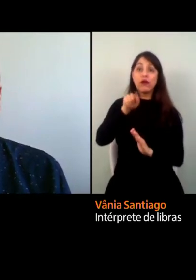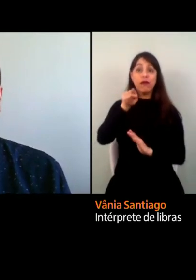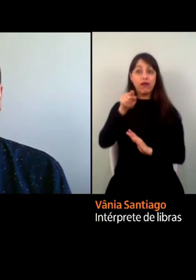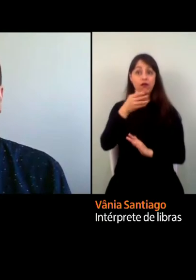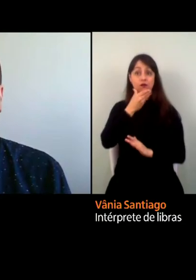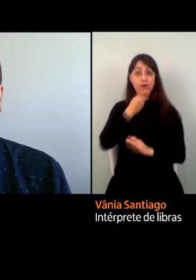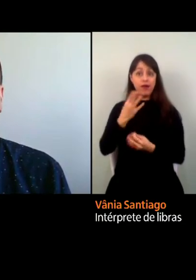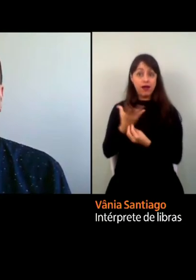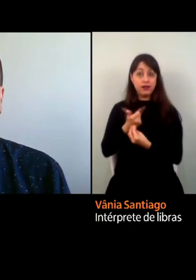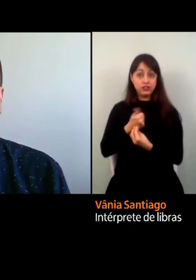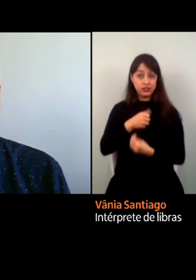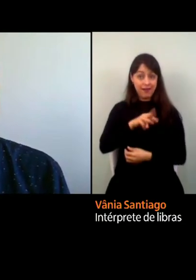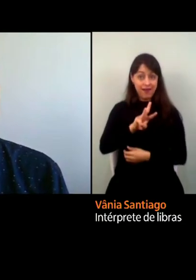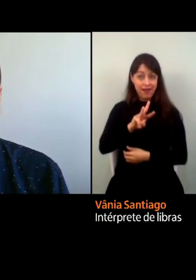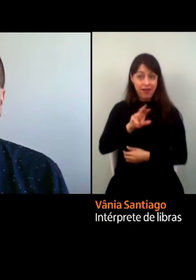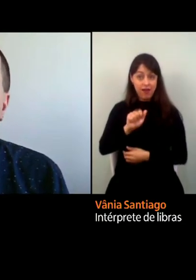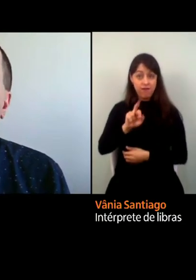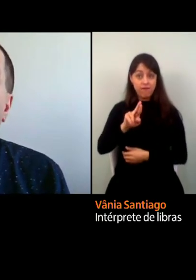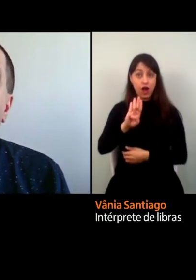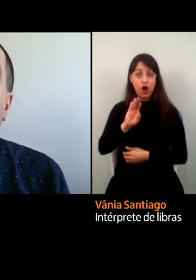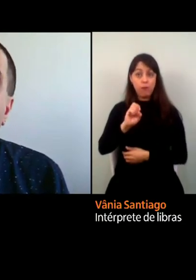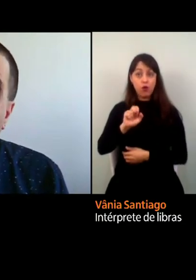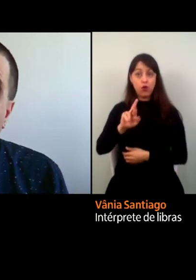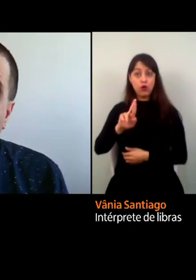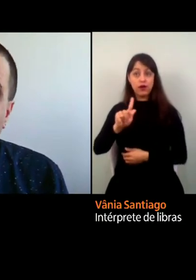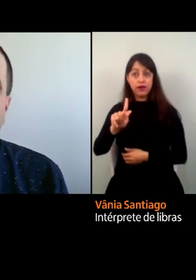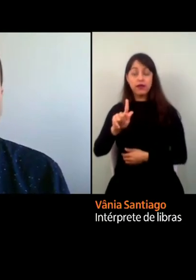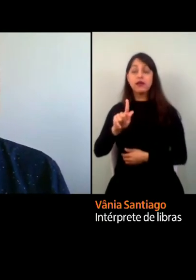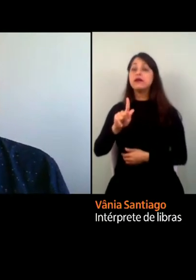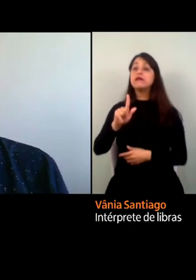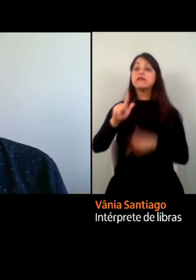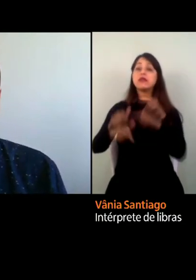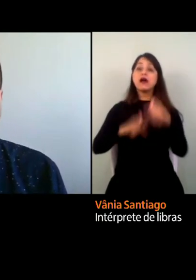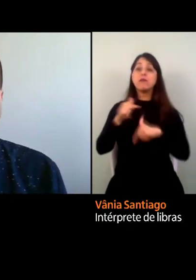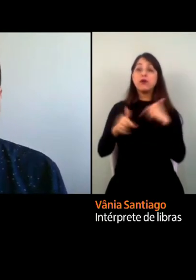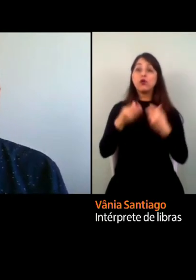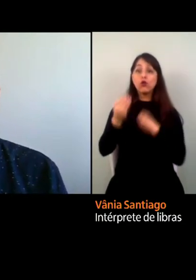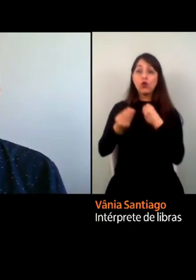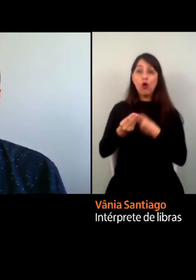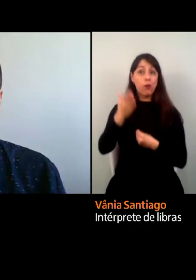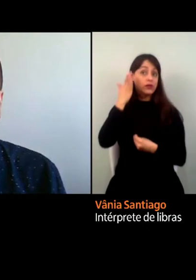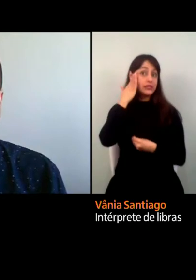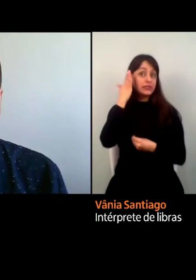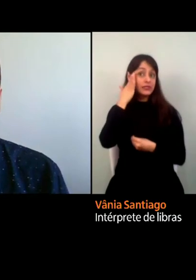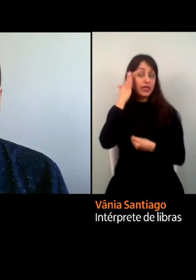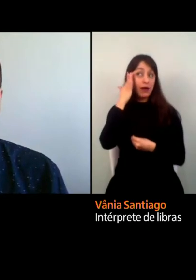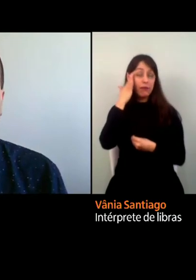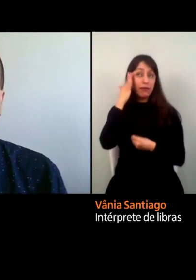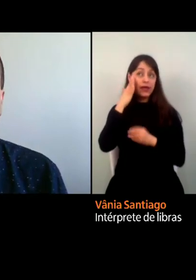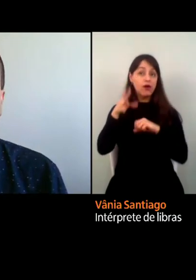Warburg trabalhou a organização do saber como um arquivo. Imagens foram